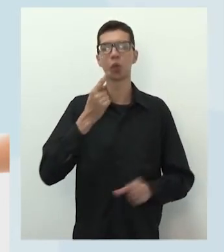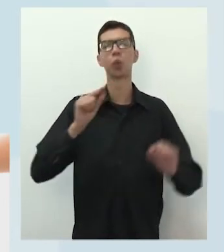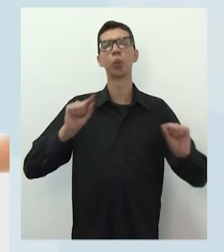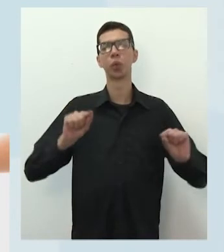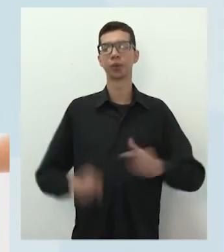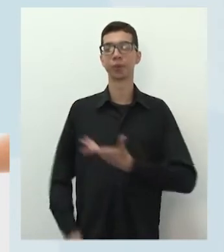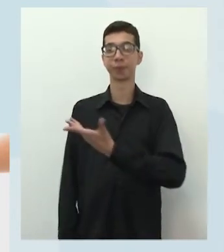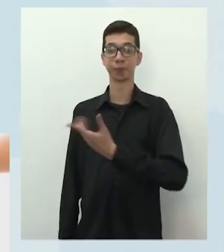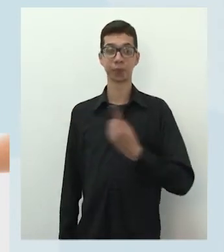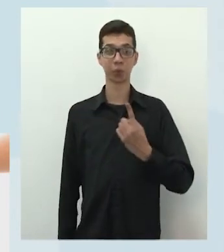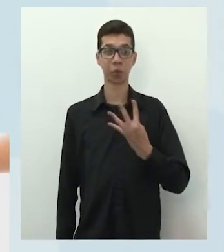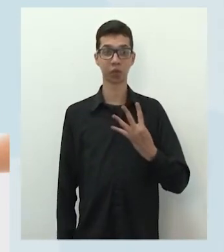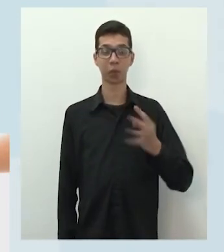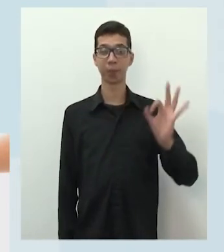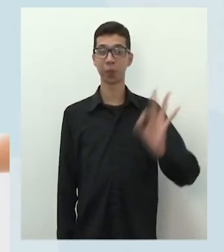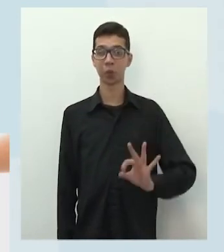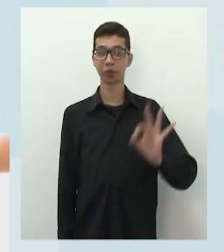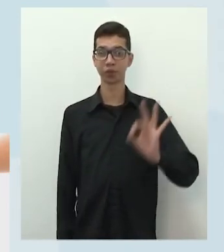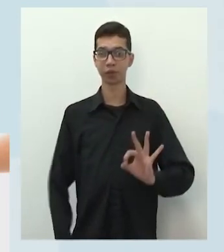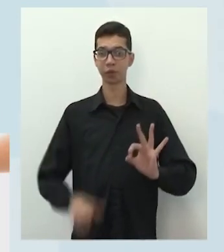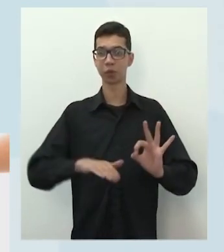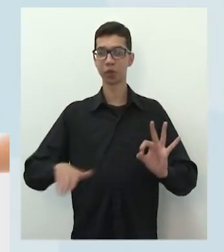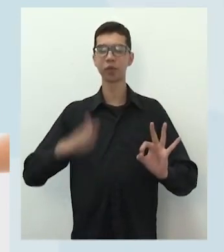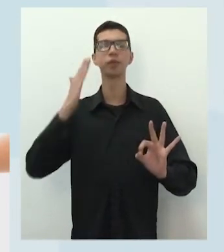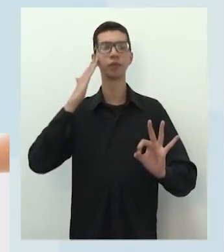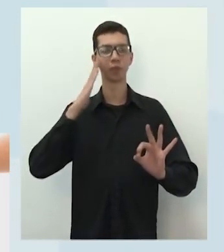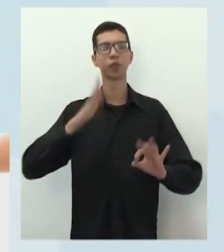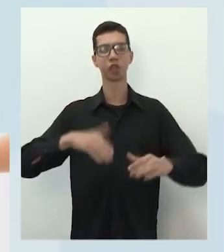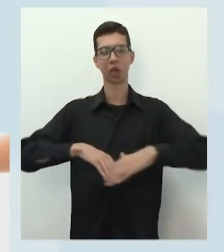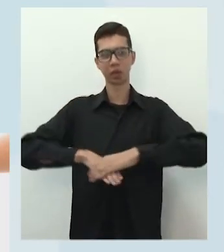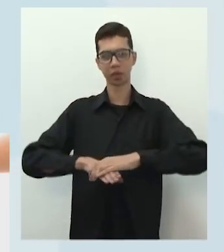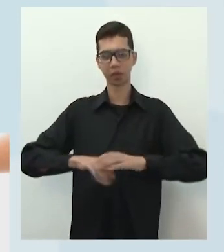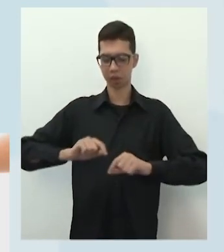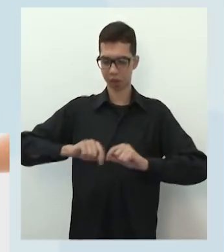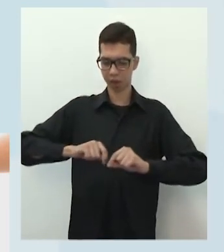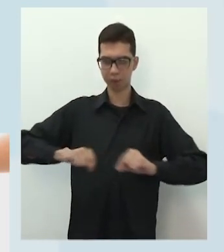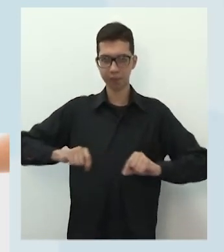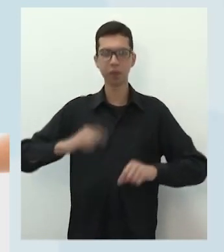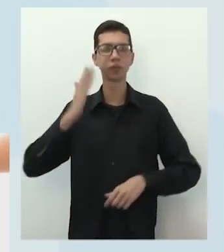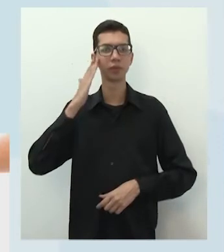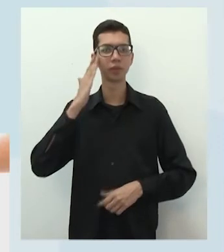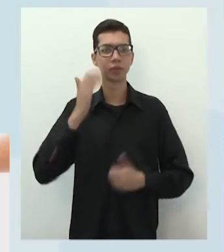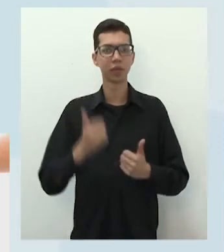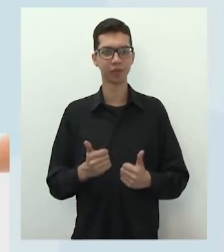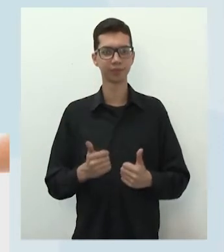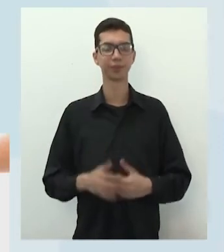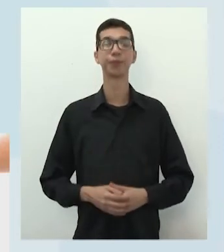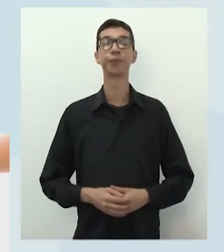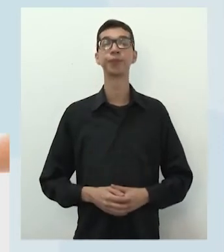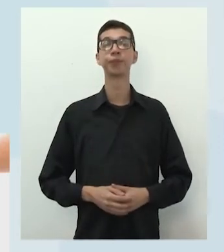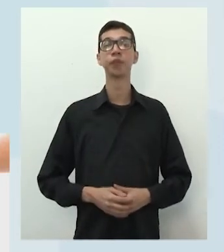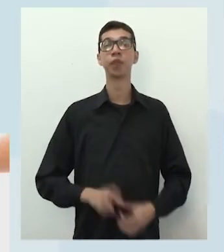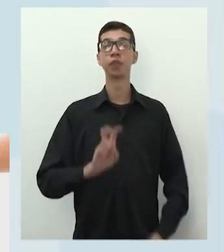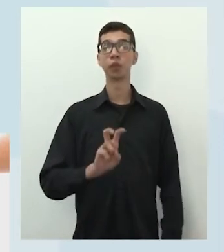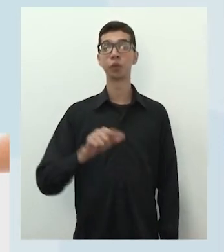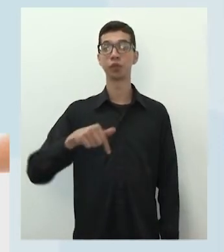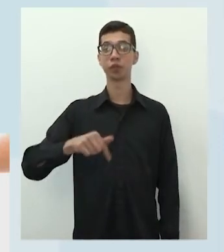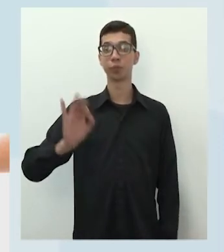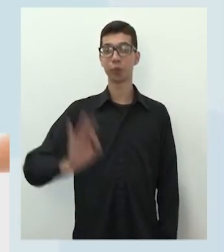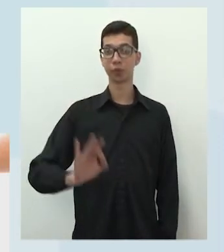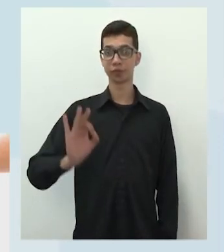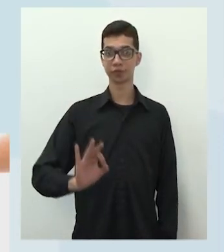de 2014. Perguntaram aí para mais de 6 mil famílias, né, no ano de 2014,